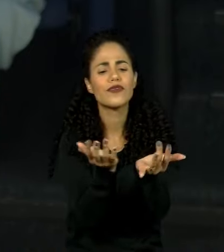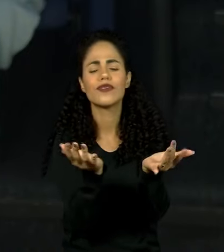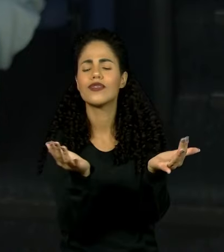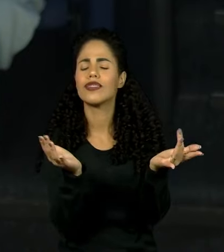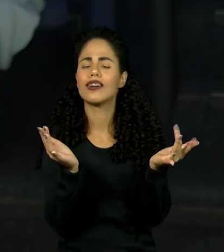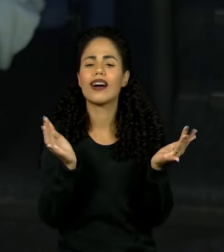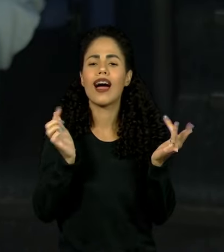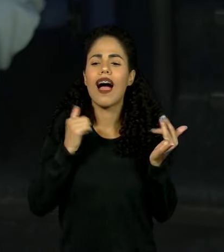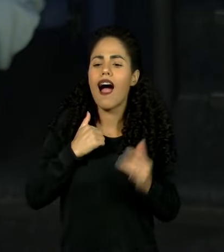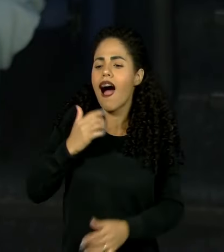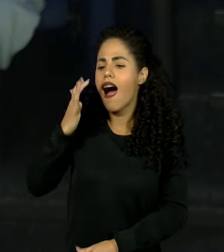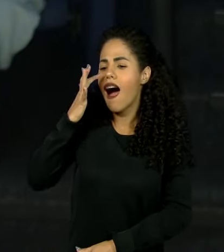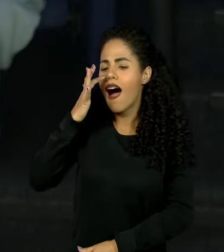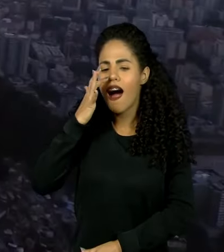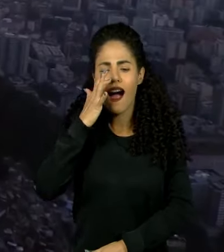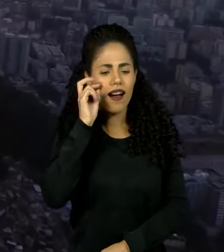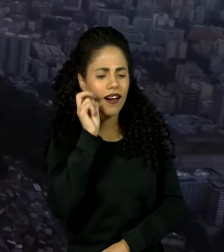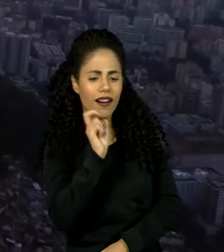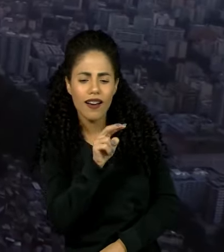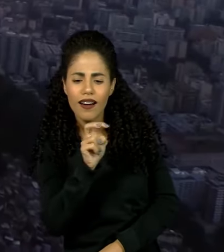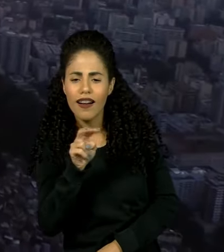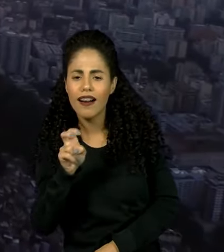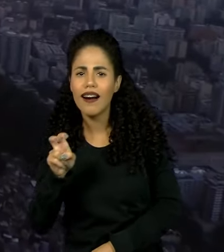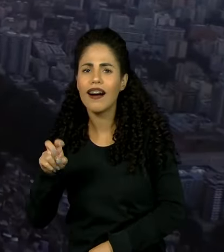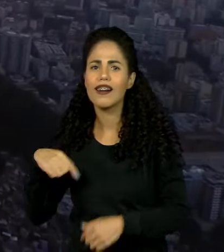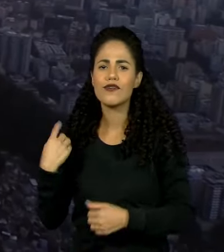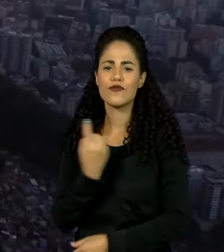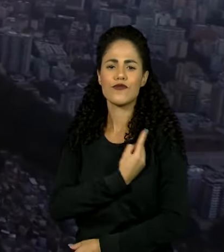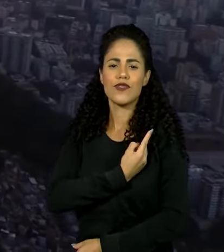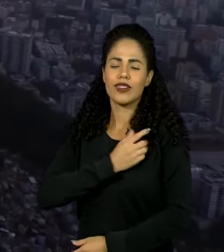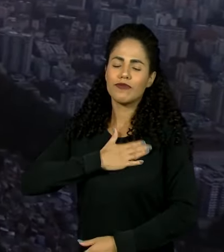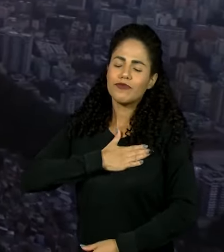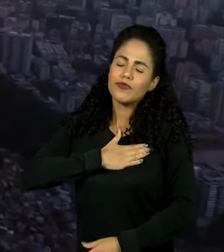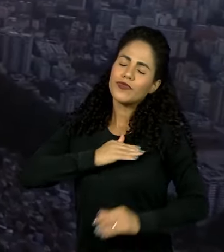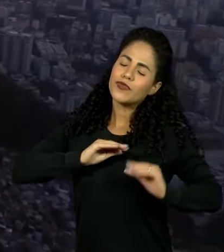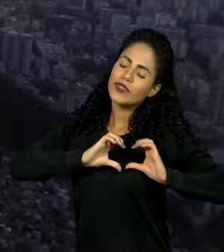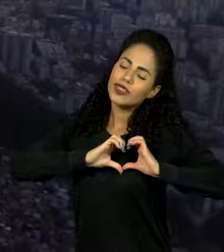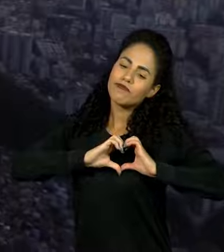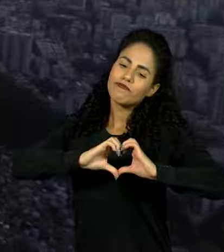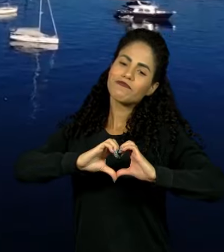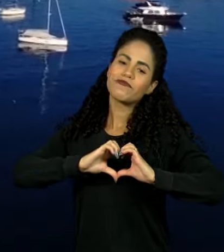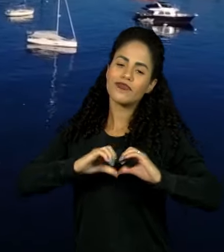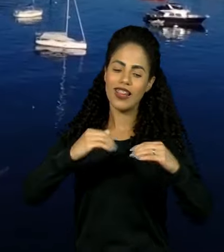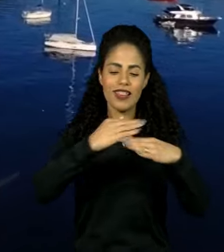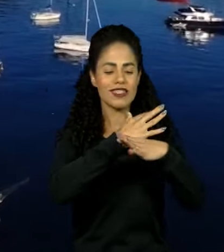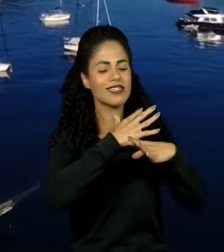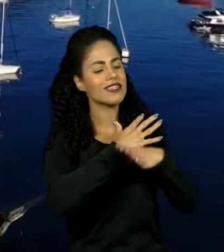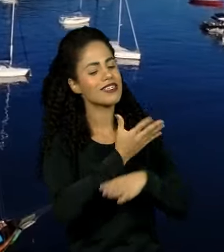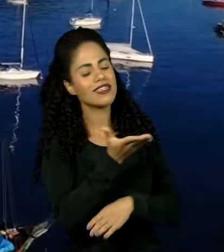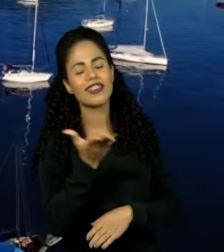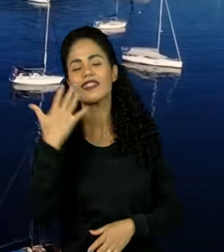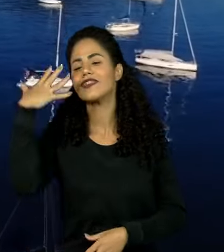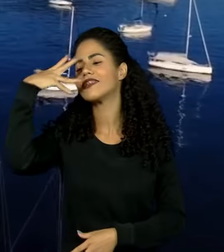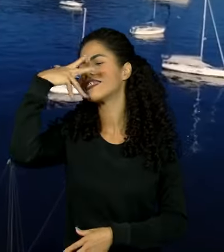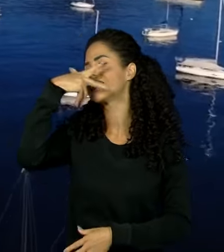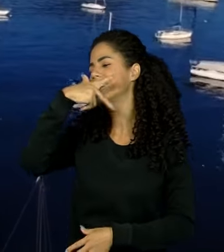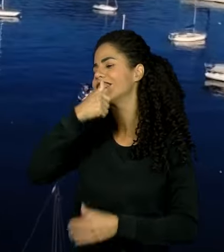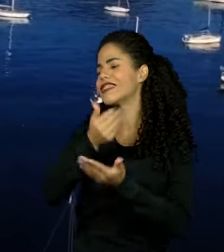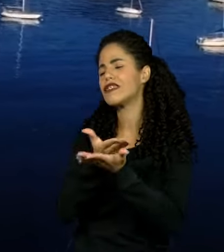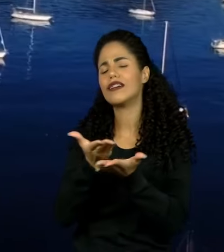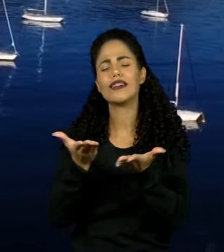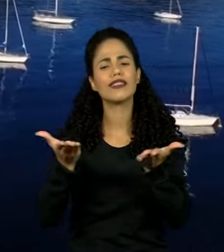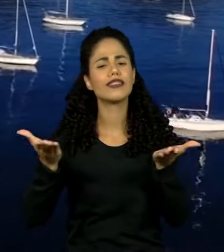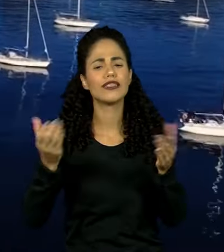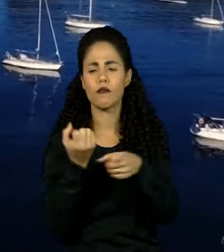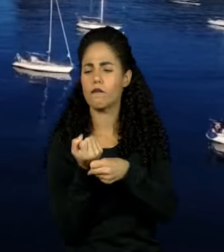que encantando nossos olhos prende o nosso coração cidade notável inimitável